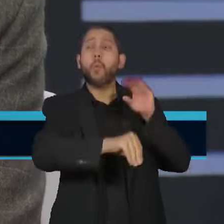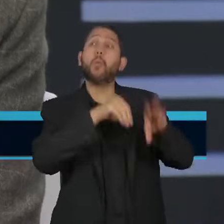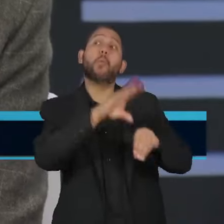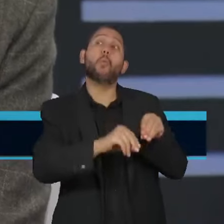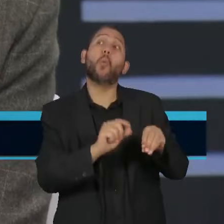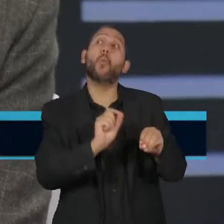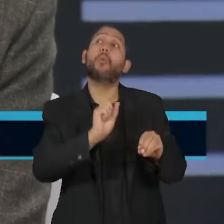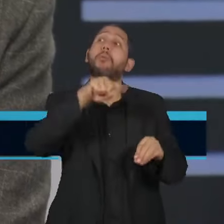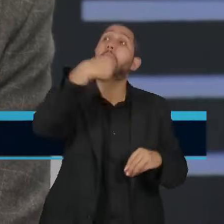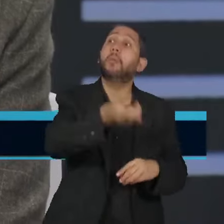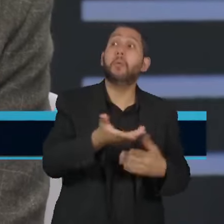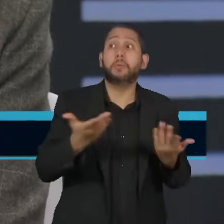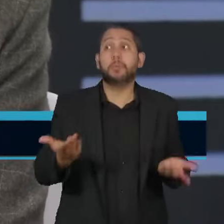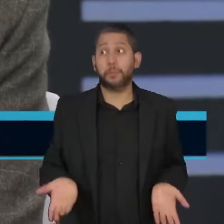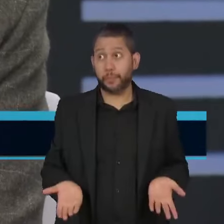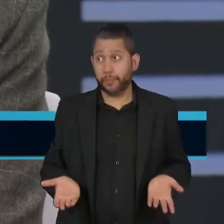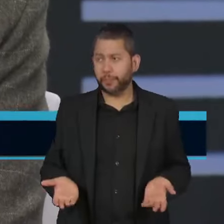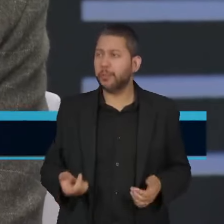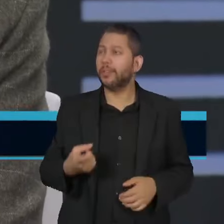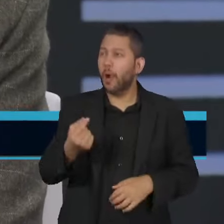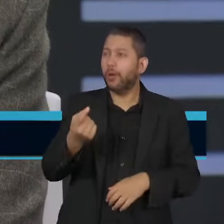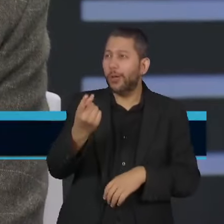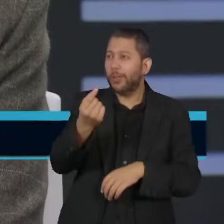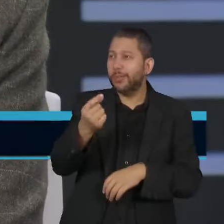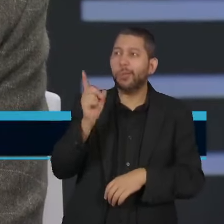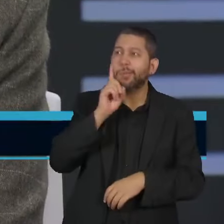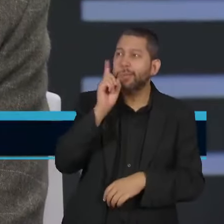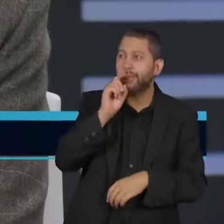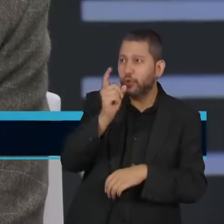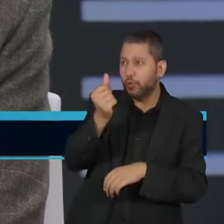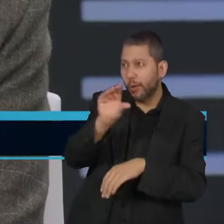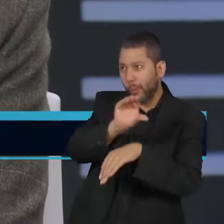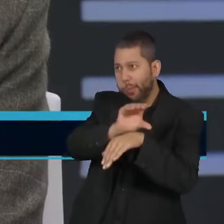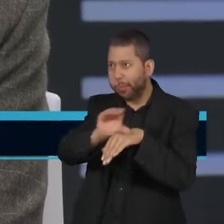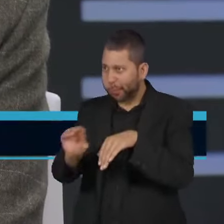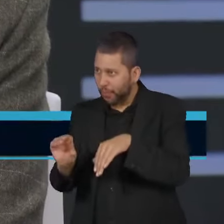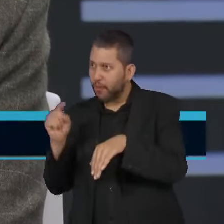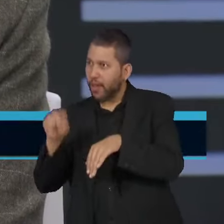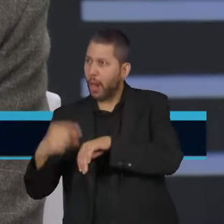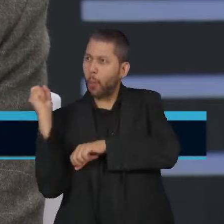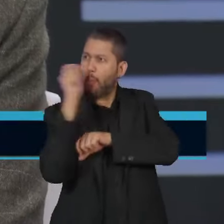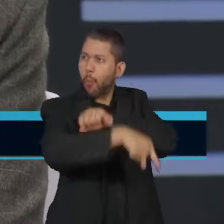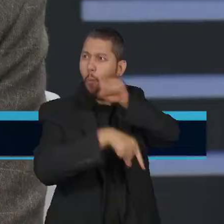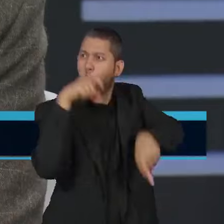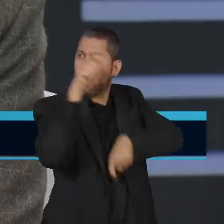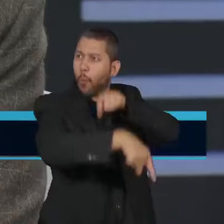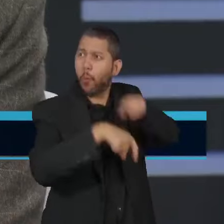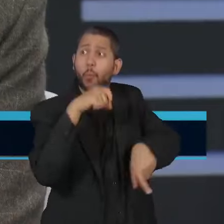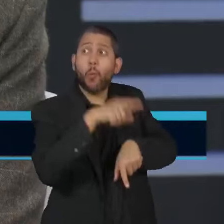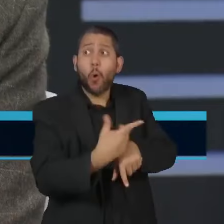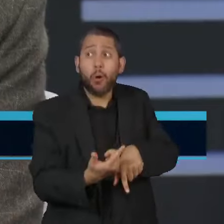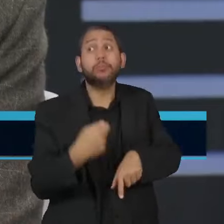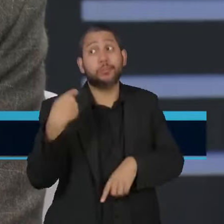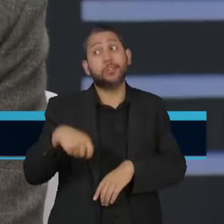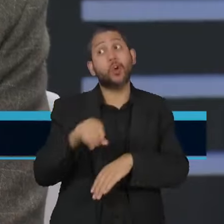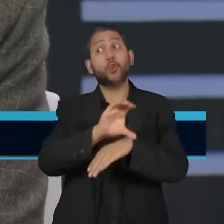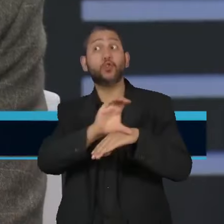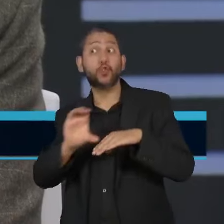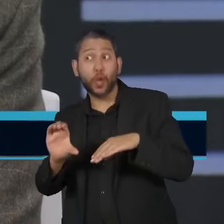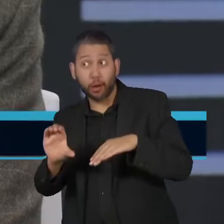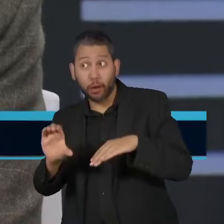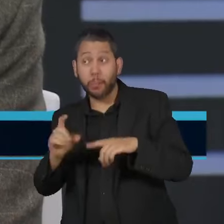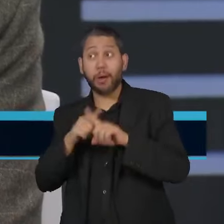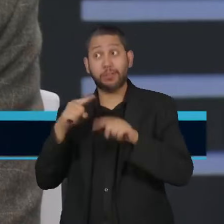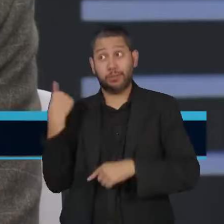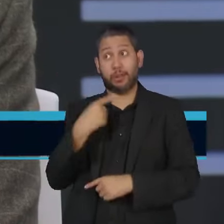saber. Então, os recursos são menos necessários para ganhar a guerra propriamente dita e muito mais o que vai